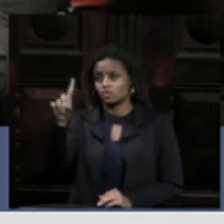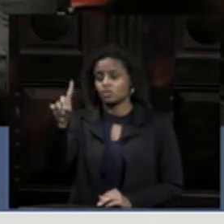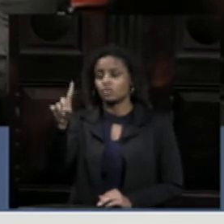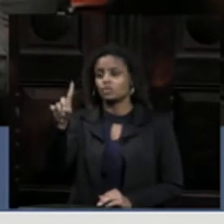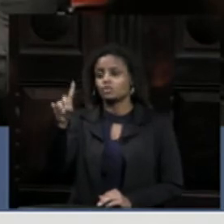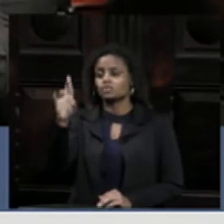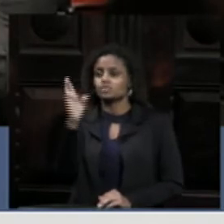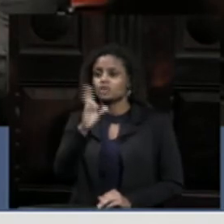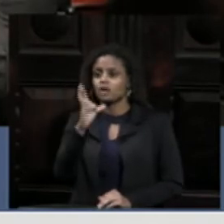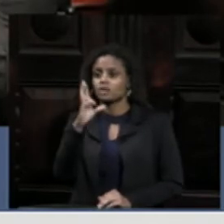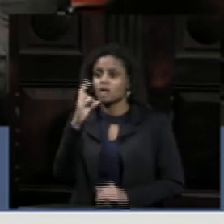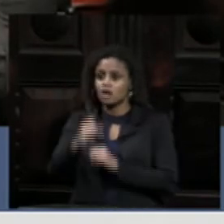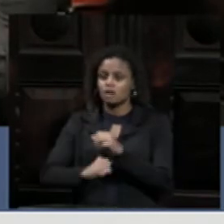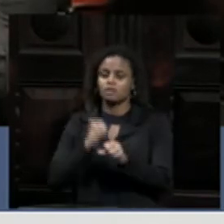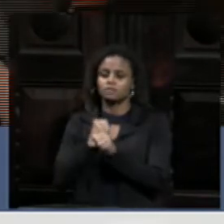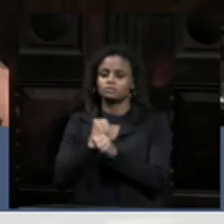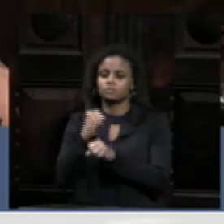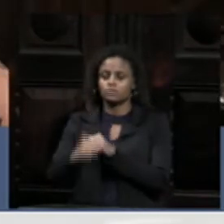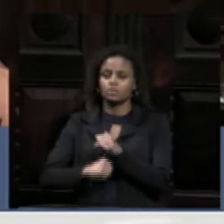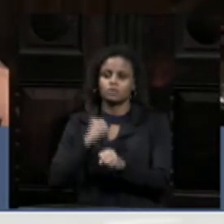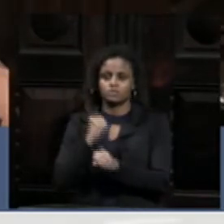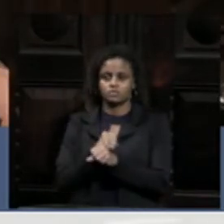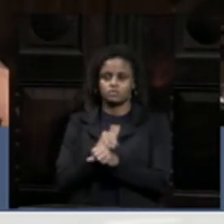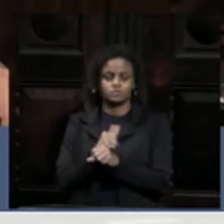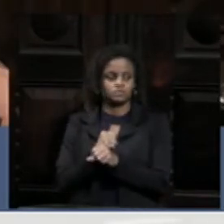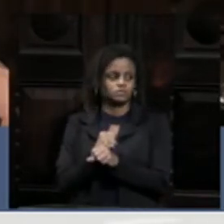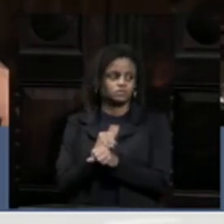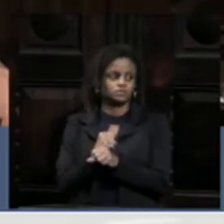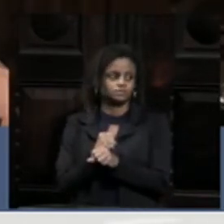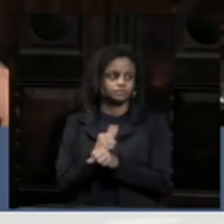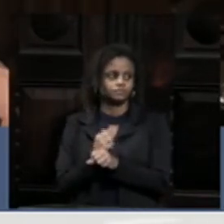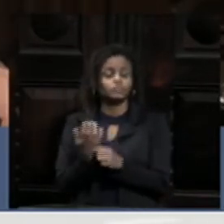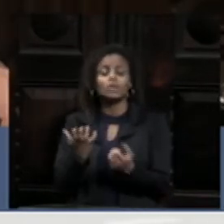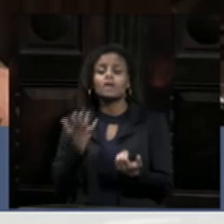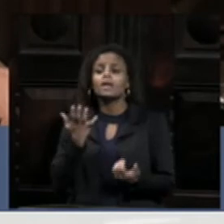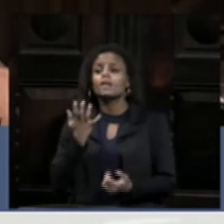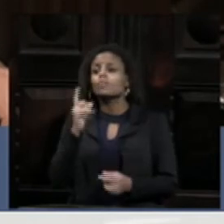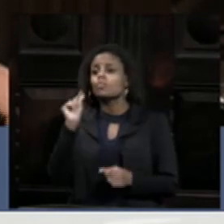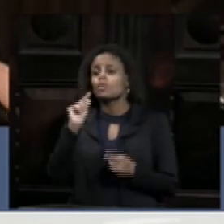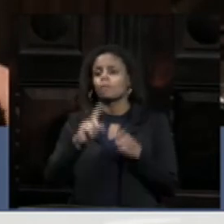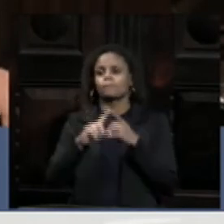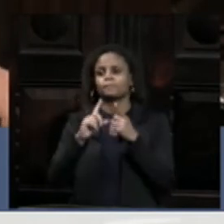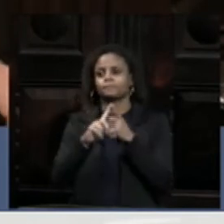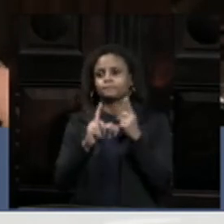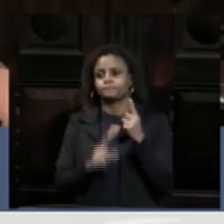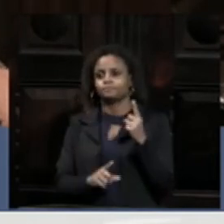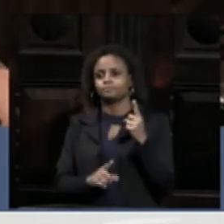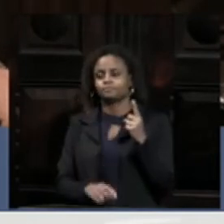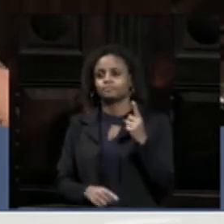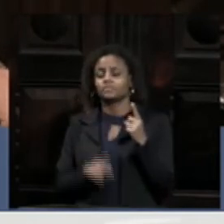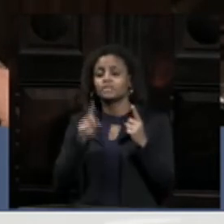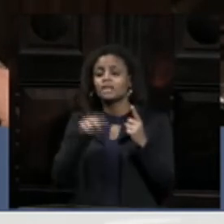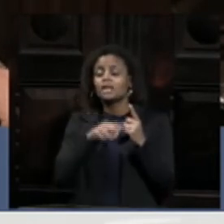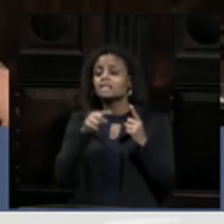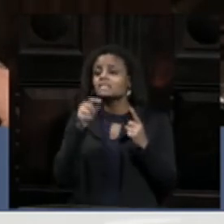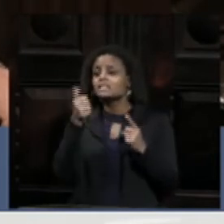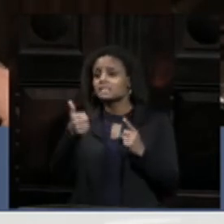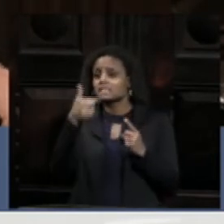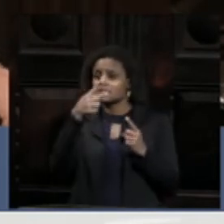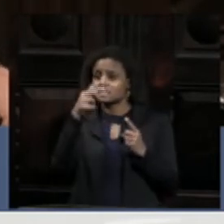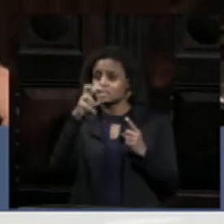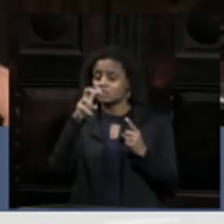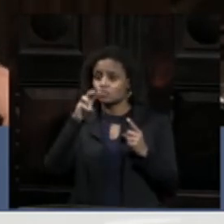de reais por ano. Então, queremos, um, que esses 175